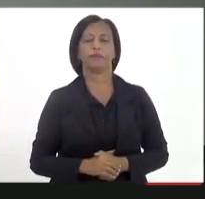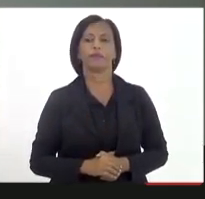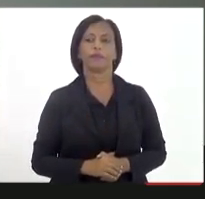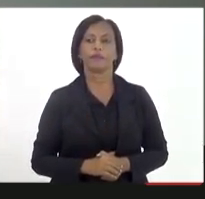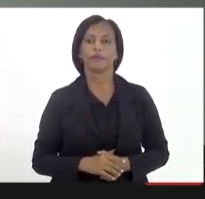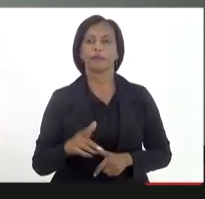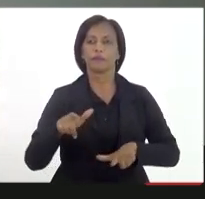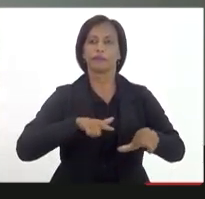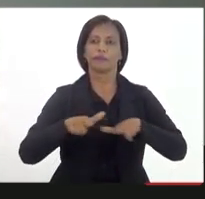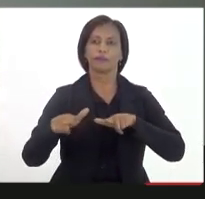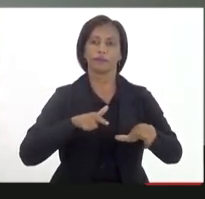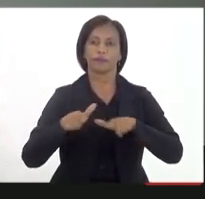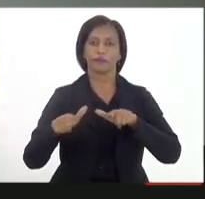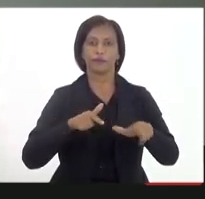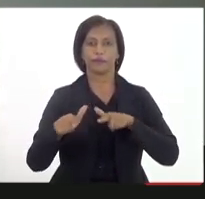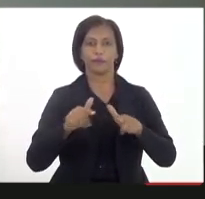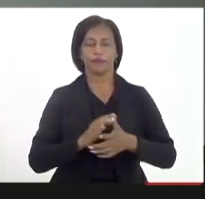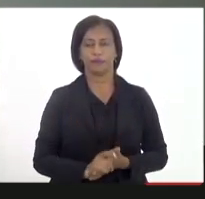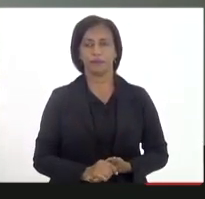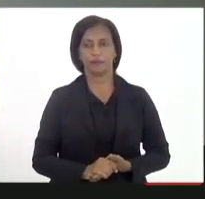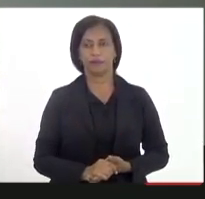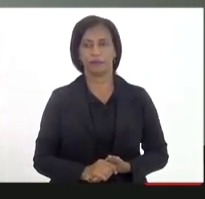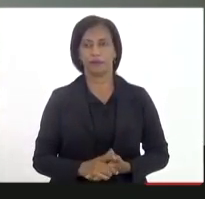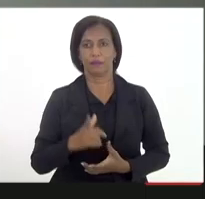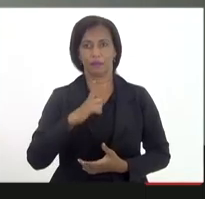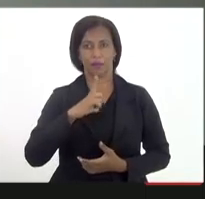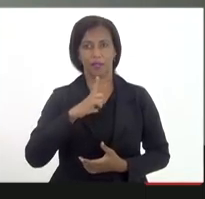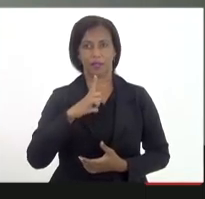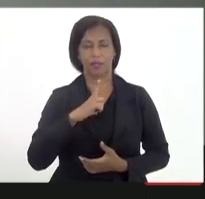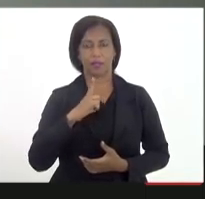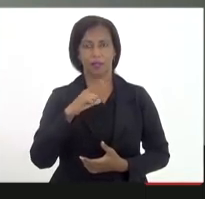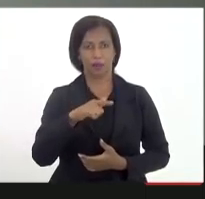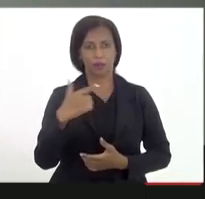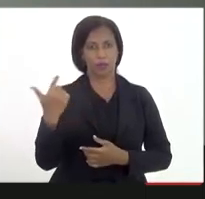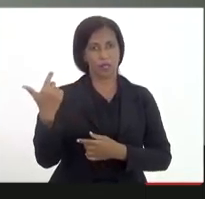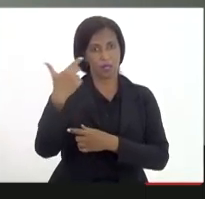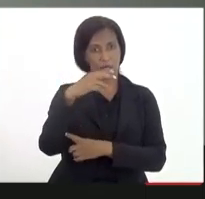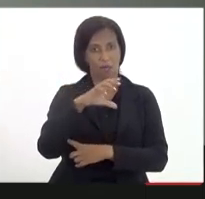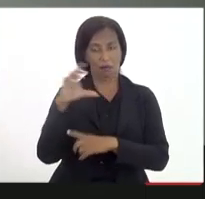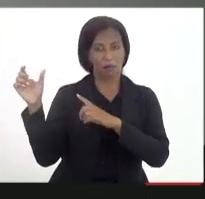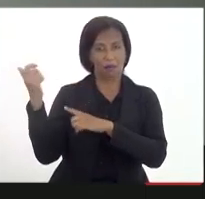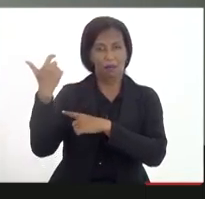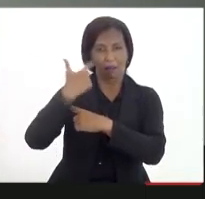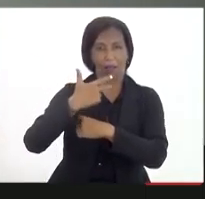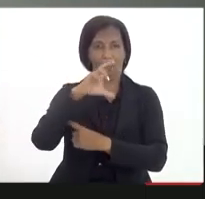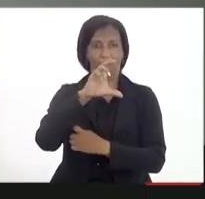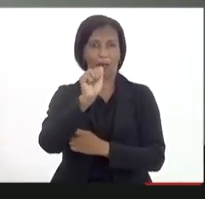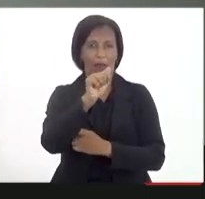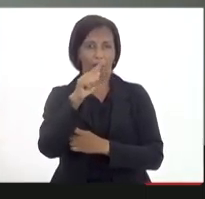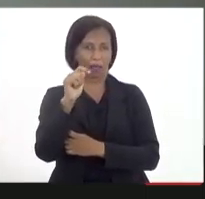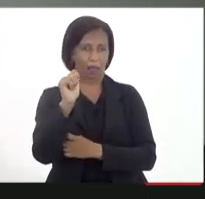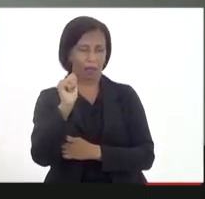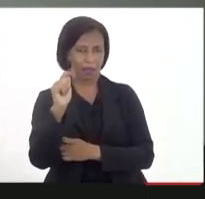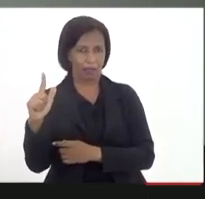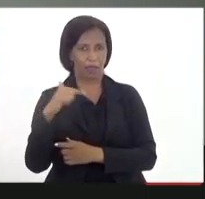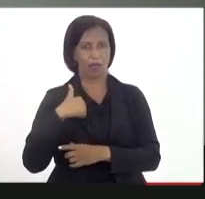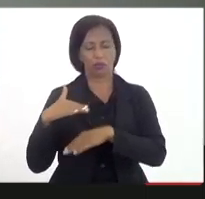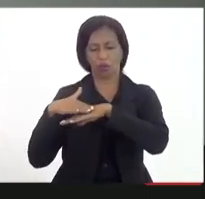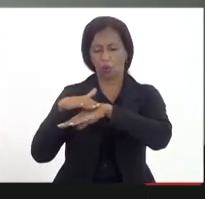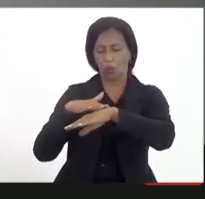seu trabalho lá e ela já ia esse canal uma última reunião tivemos conversando com Coronel